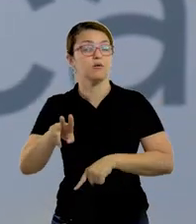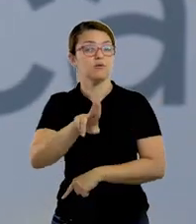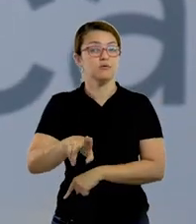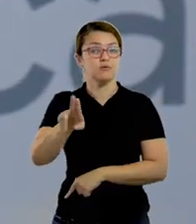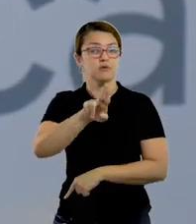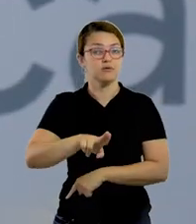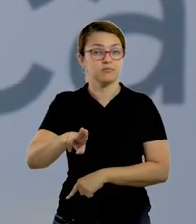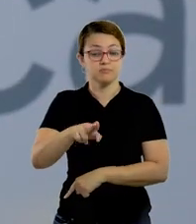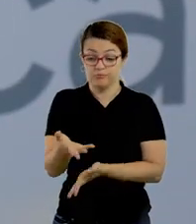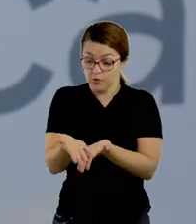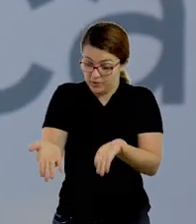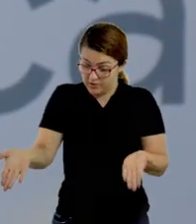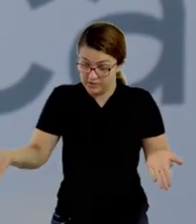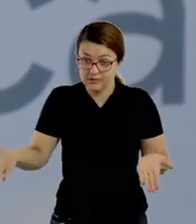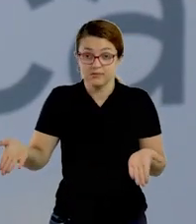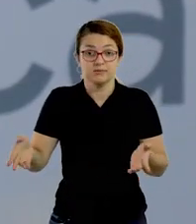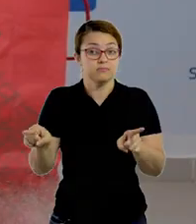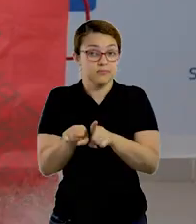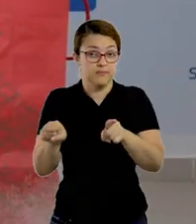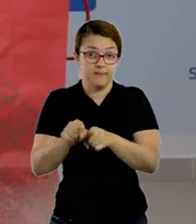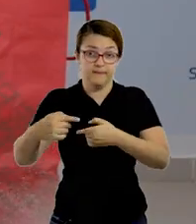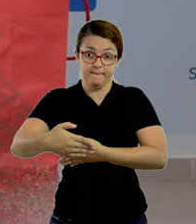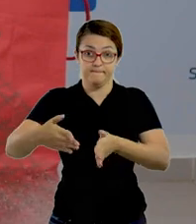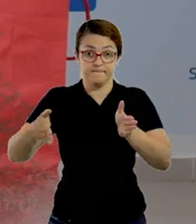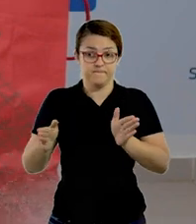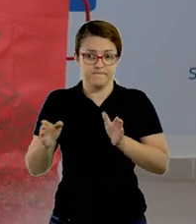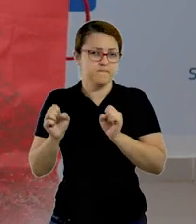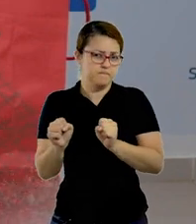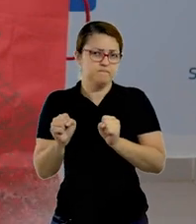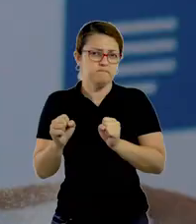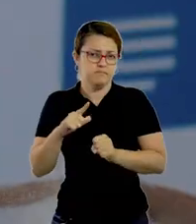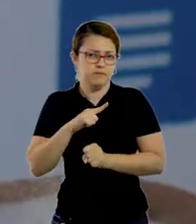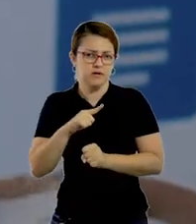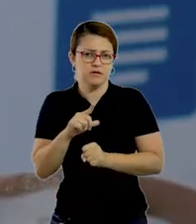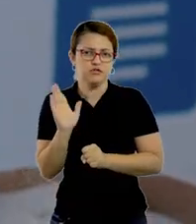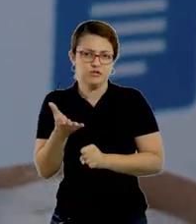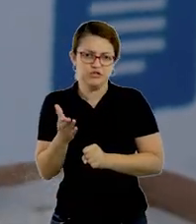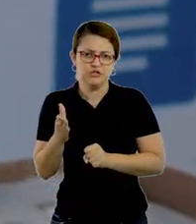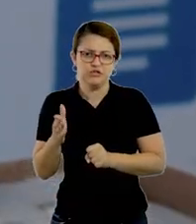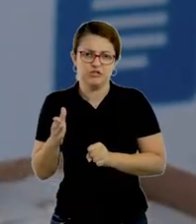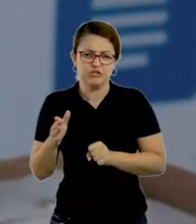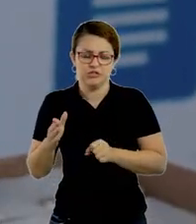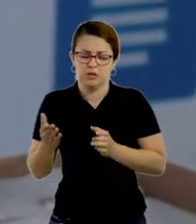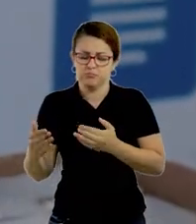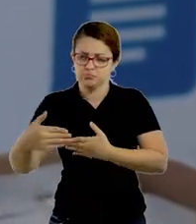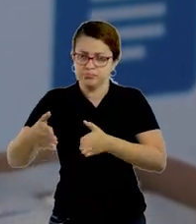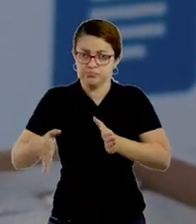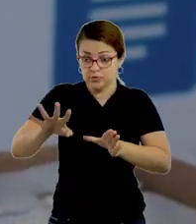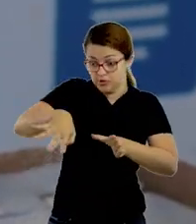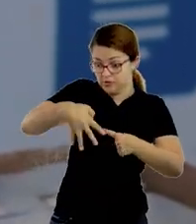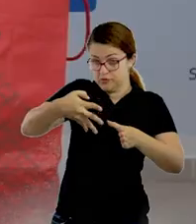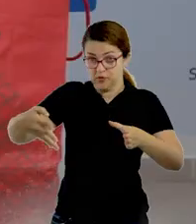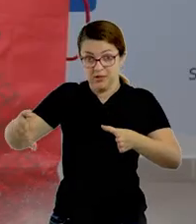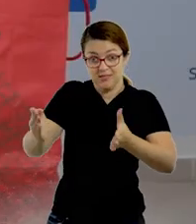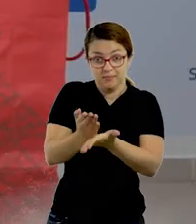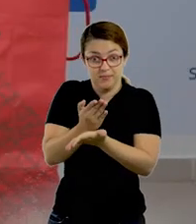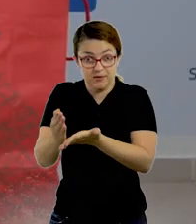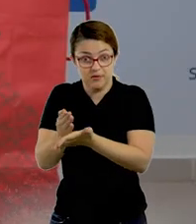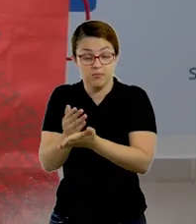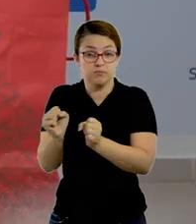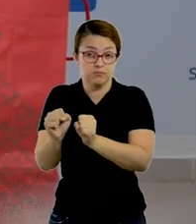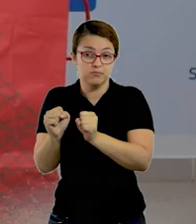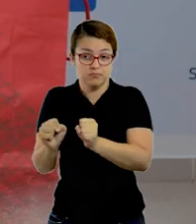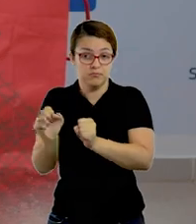vocês podem utilizar são esses. Ó, e tem essa caixinha também que às vezes você já tem em casa com as divisórias, tá?